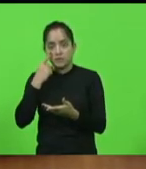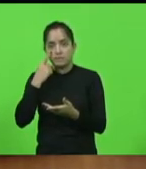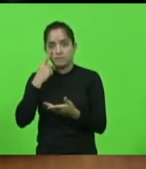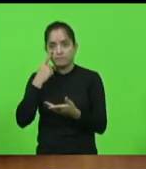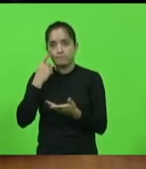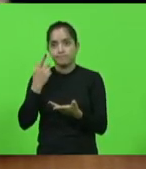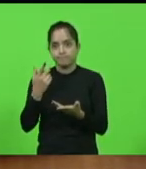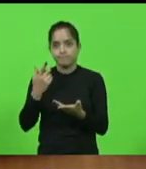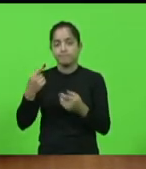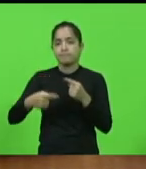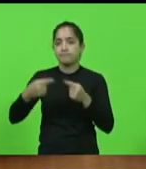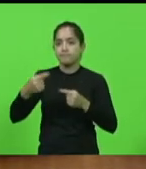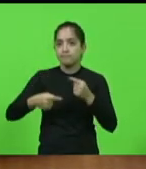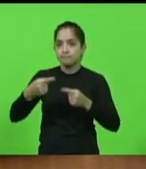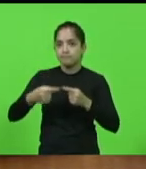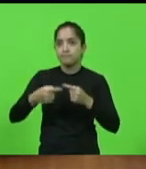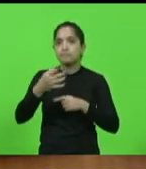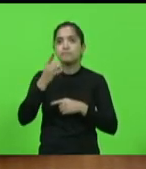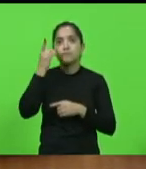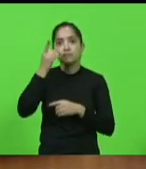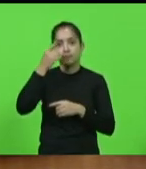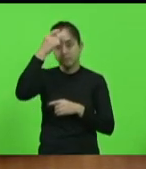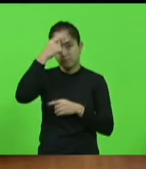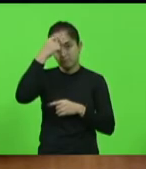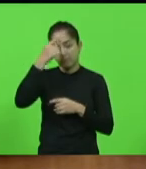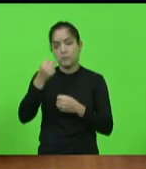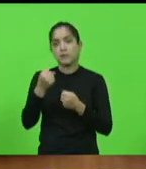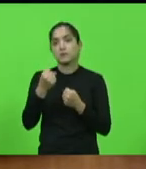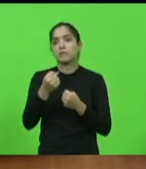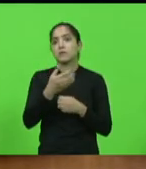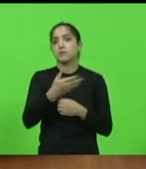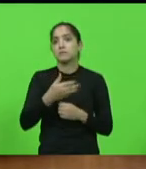força política do deputado Maurício Kudillac na região, senhor deputado.